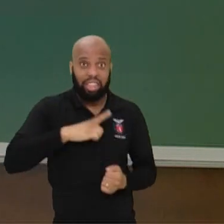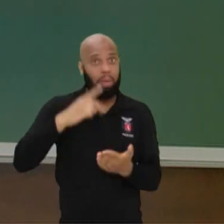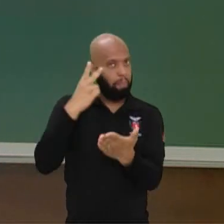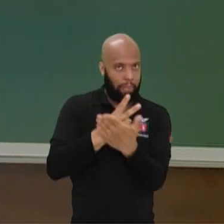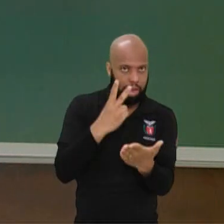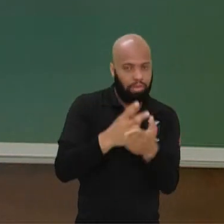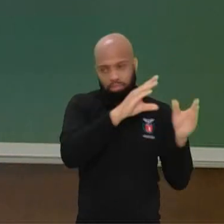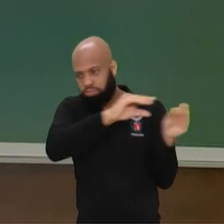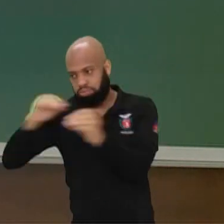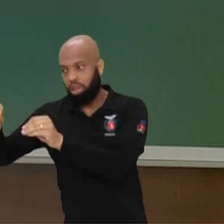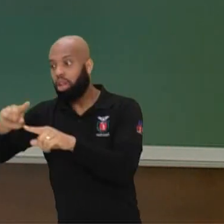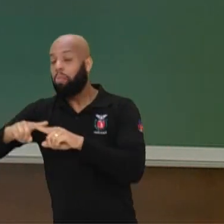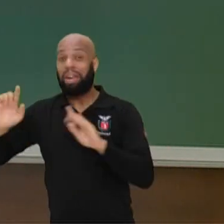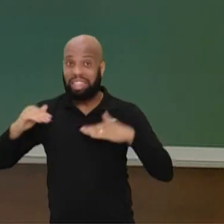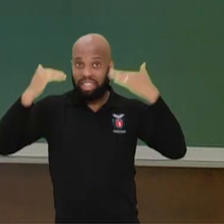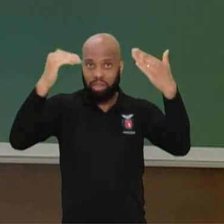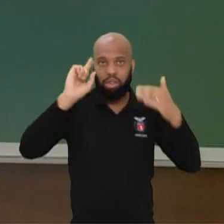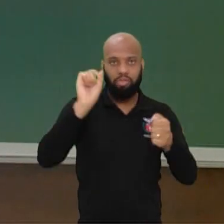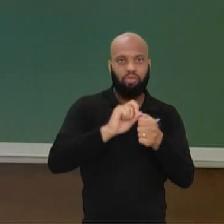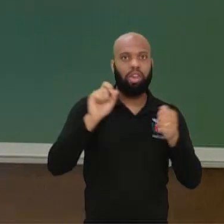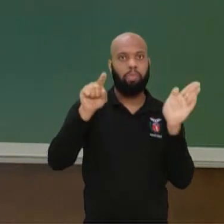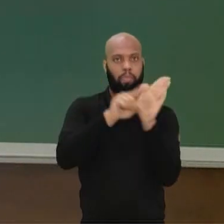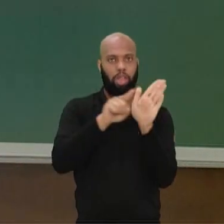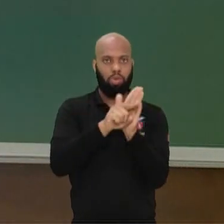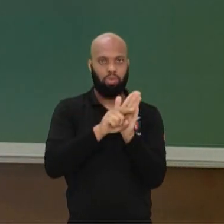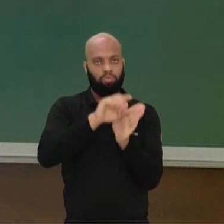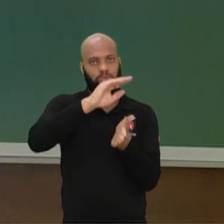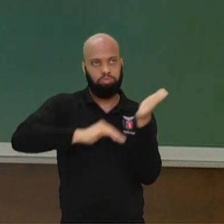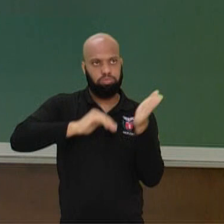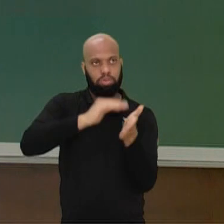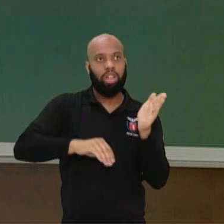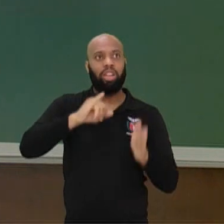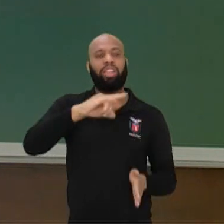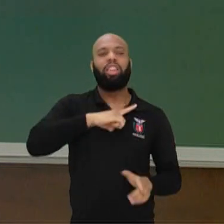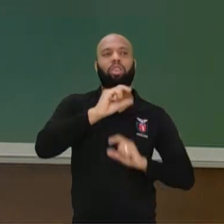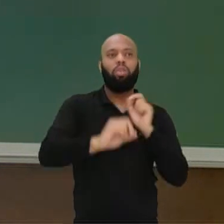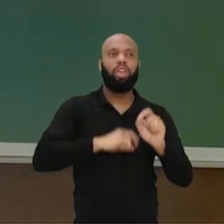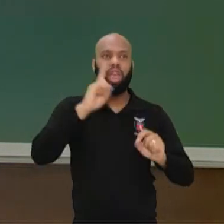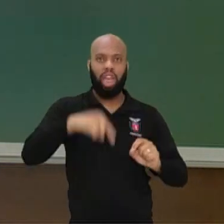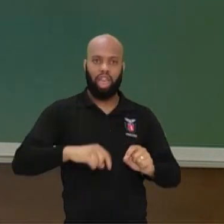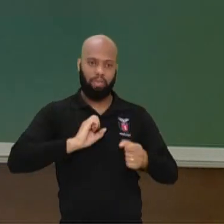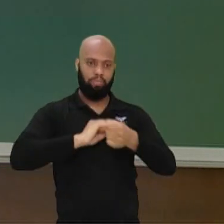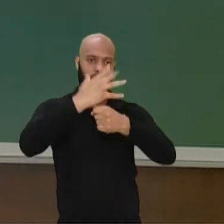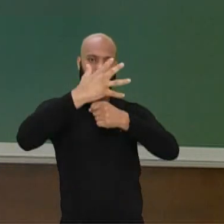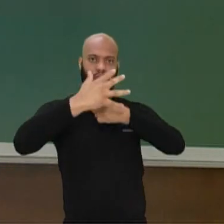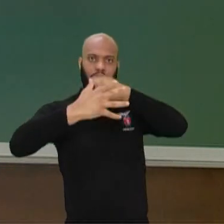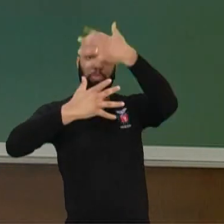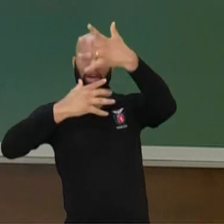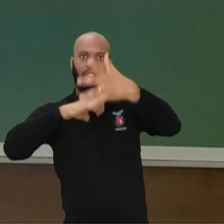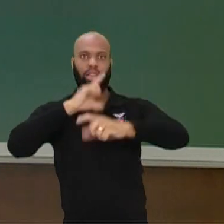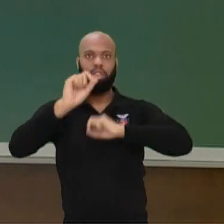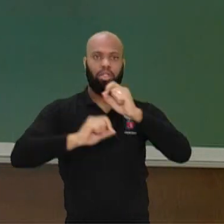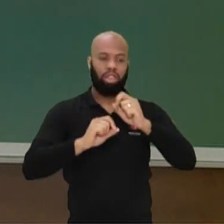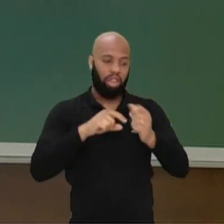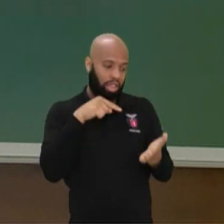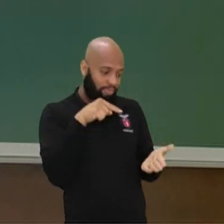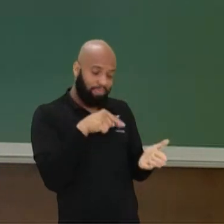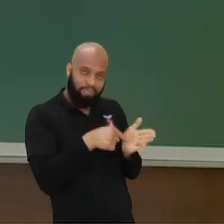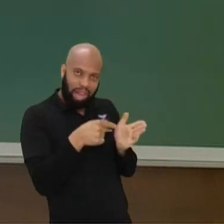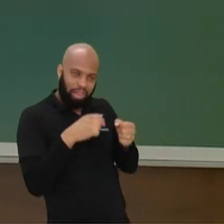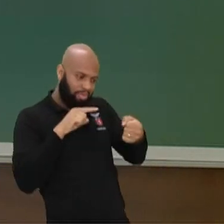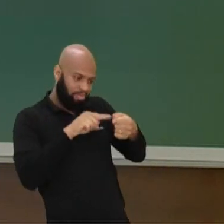a base, subtrai os expoentes. Se eu tenho uma potência de uma potência, eu vou repetir a base